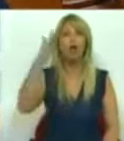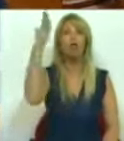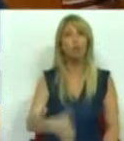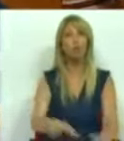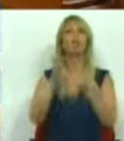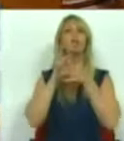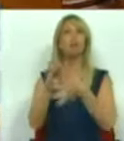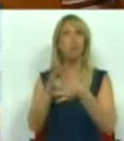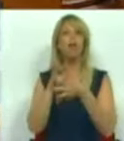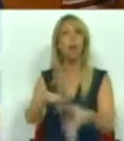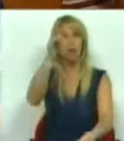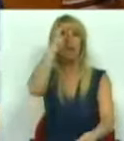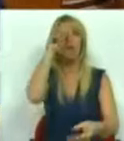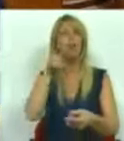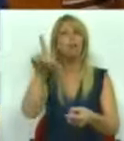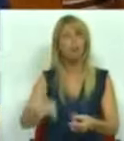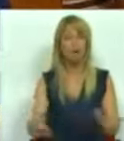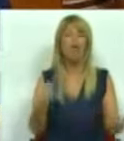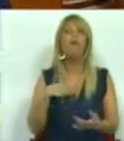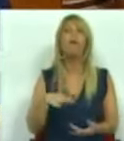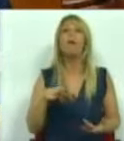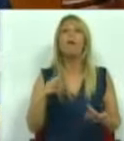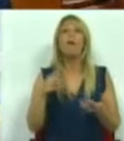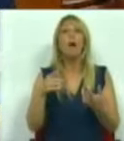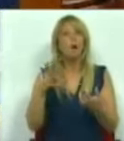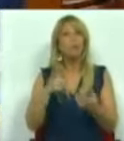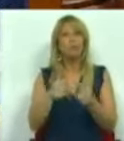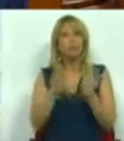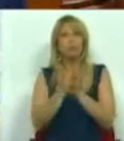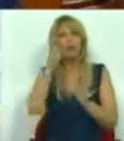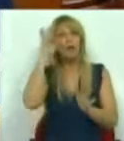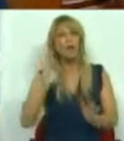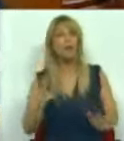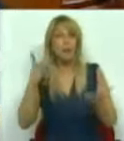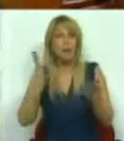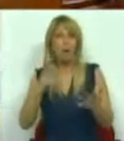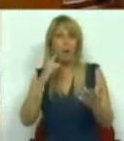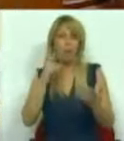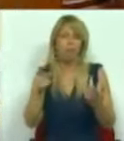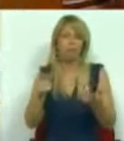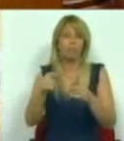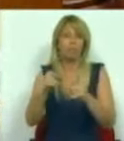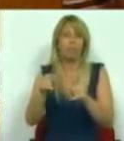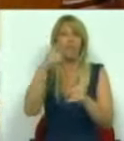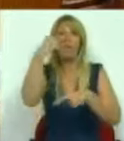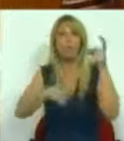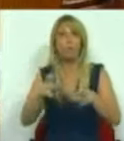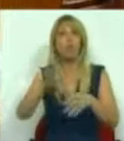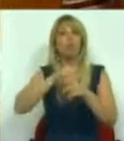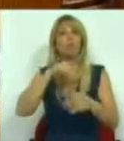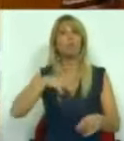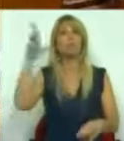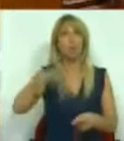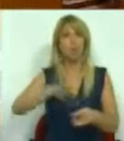partido reformador por excelência, está bem compenetrado das exigências que Portugal e os portugueses lhe endossam ou lhe endossaram com a